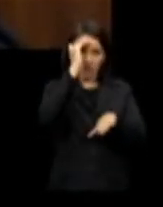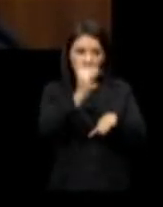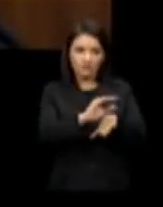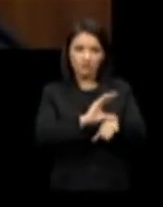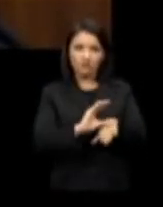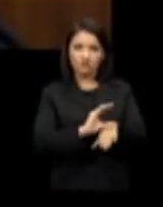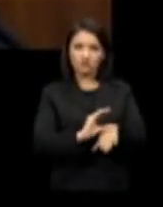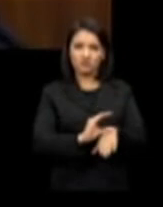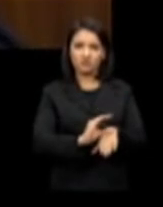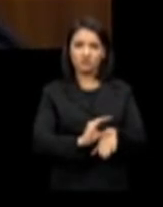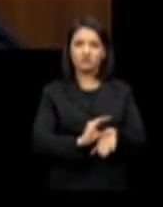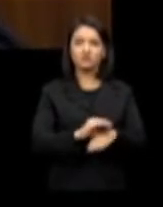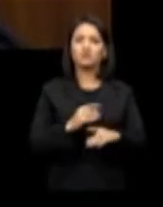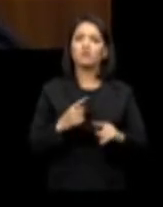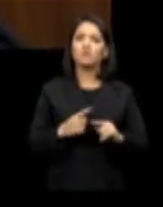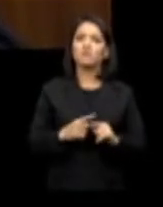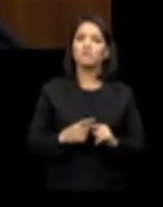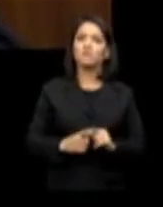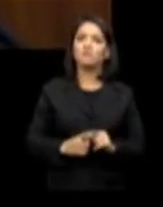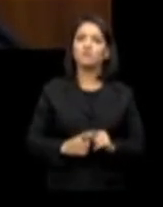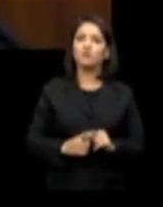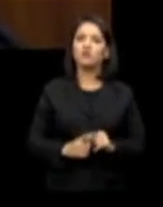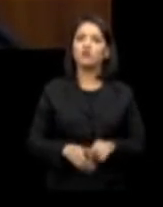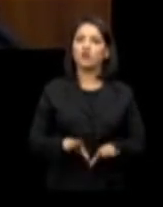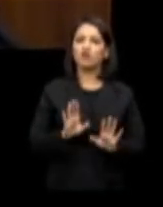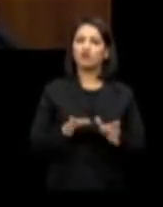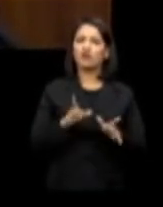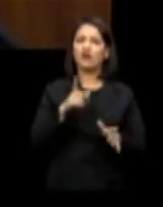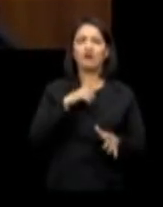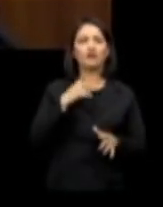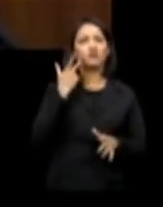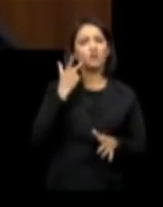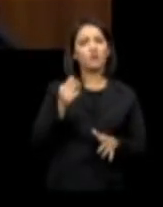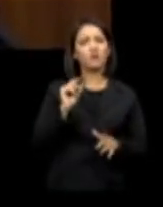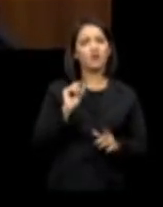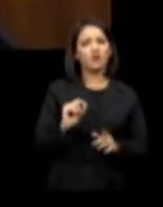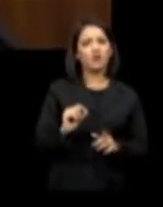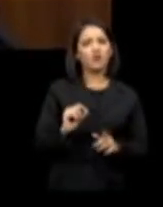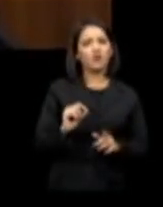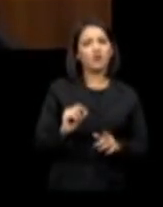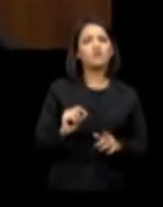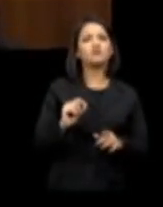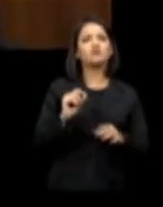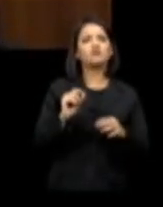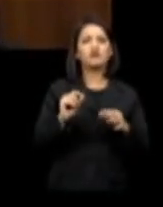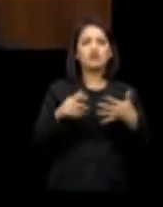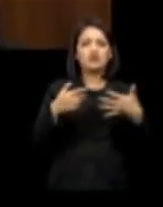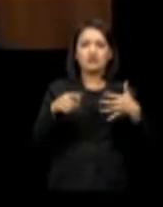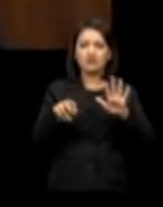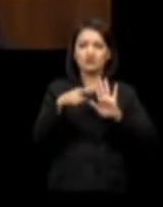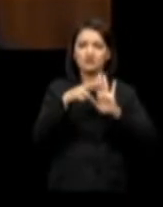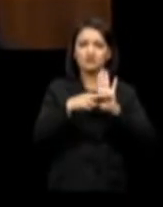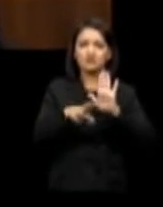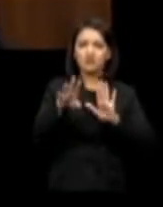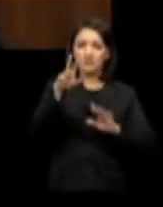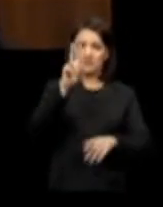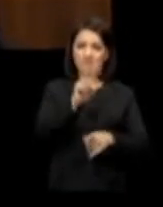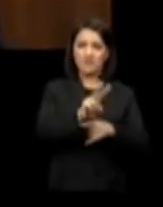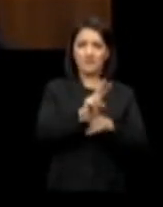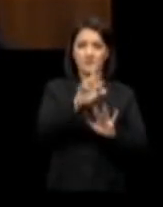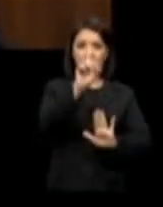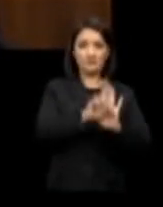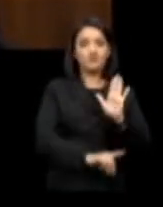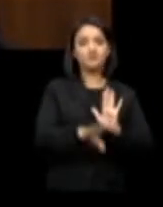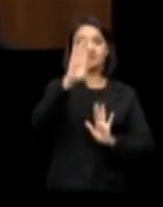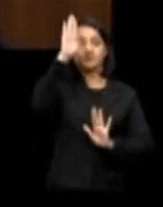ousaria dizer que nunca foi estranha à jurisdição constitucional a ideia de que os parâmetros de proteção dos direitos fundamentais devem